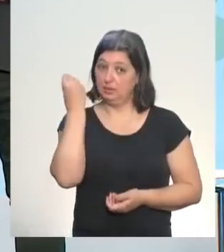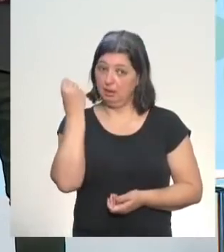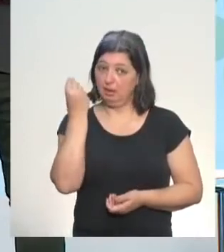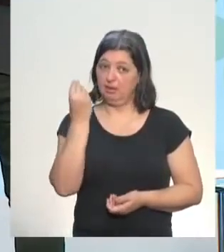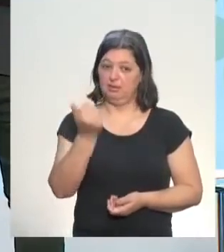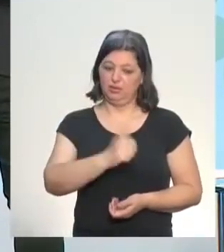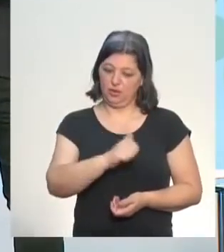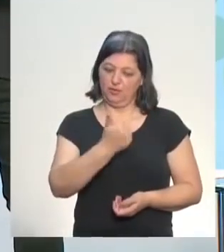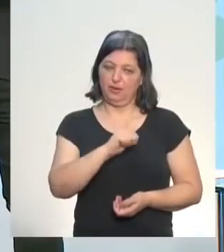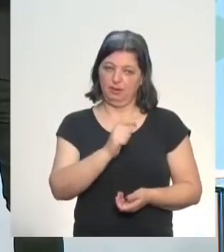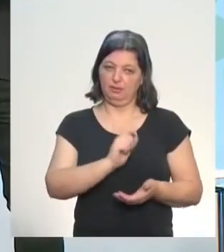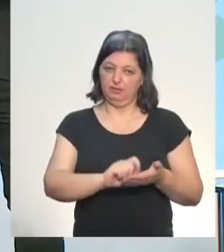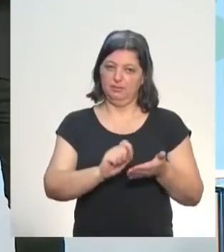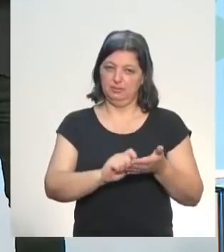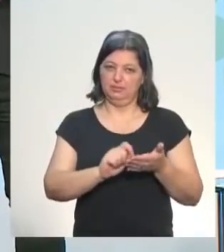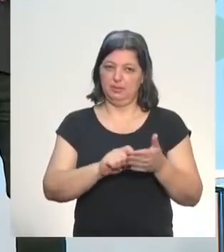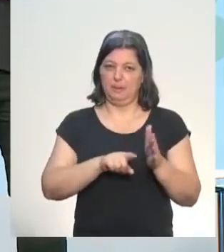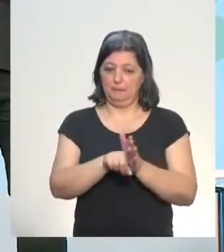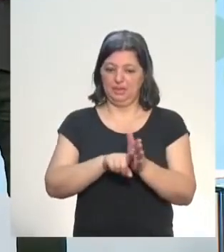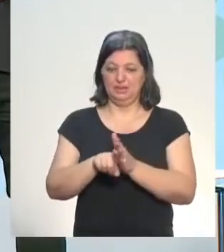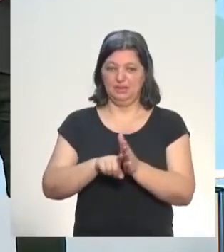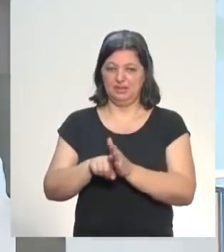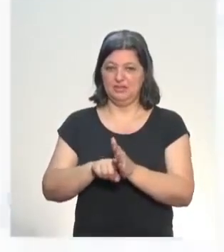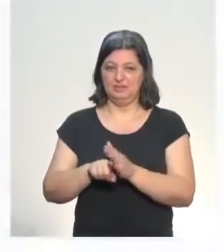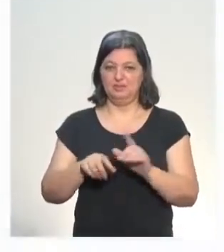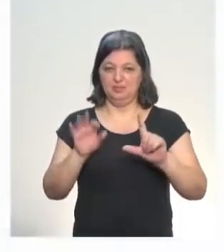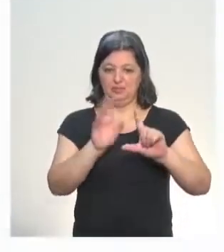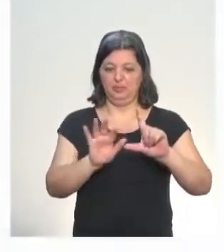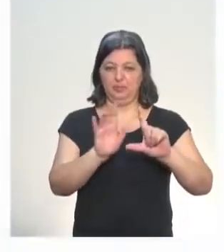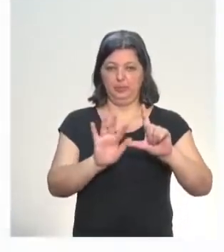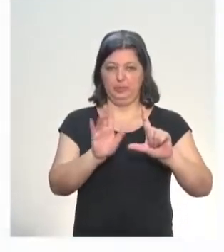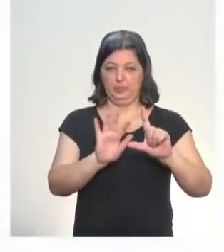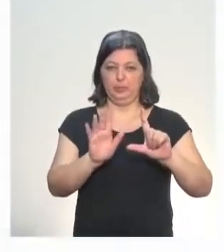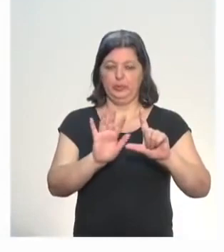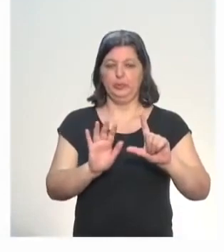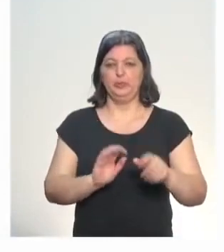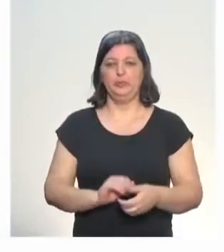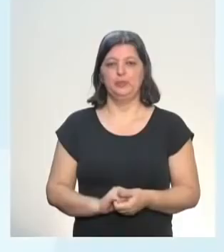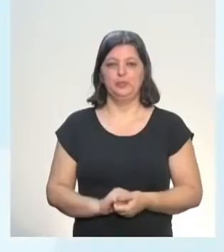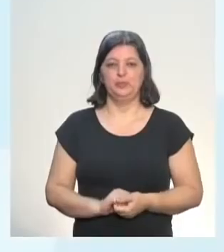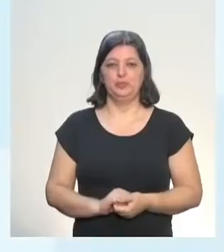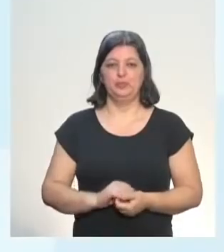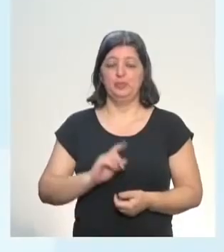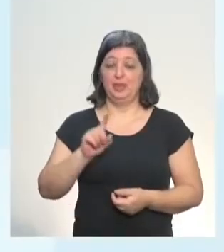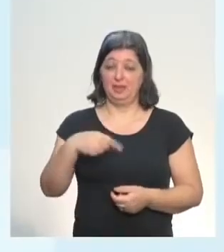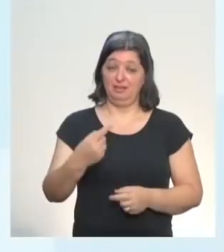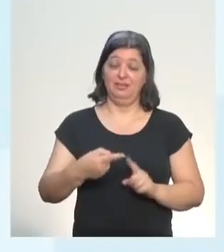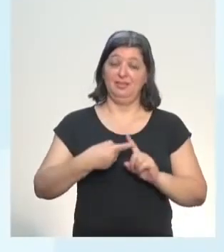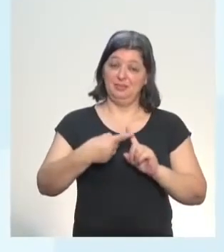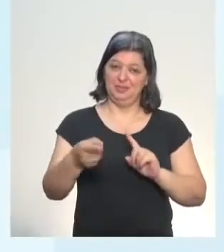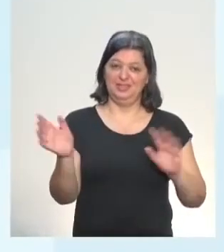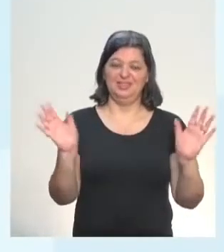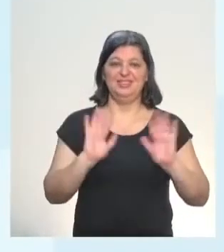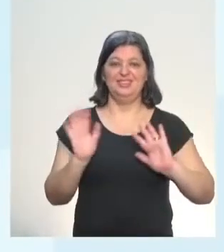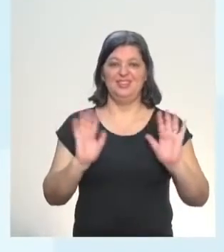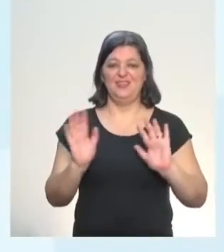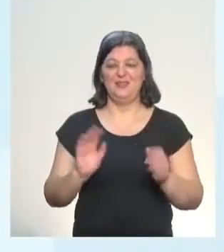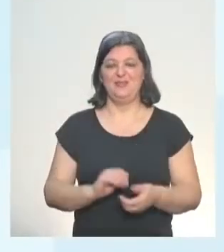a nossa pesquisinha, ok? QR Code e o código reduzido. Até a próxima semana. Bye, bye.